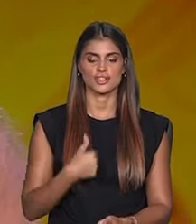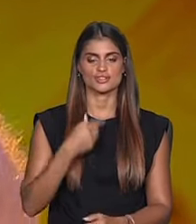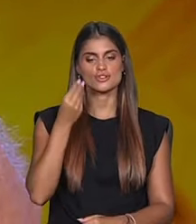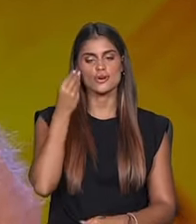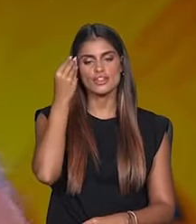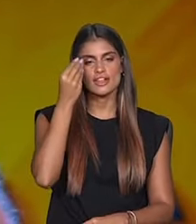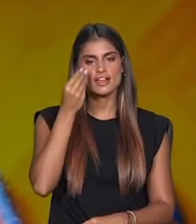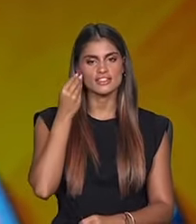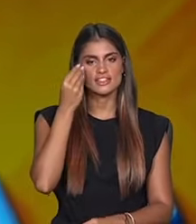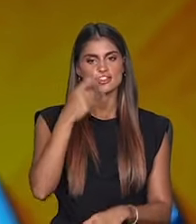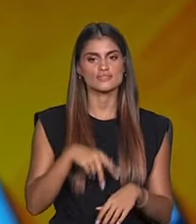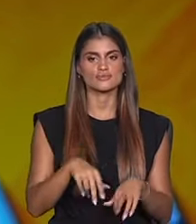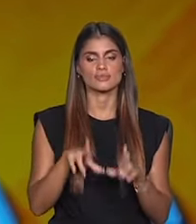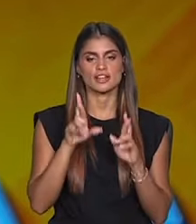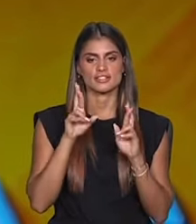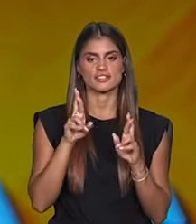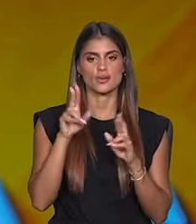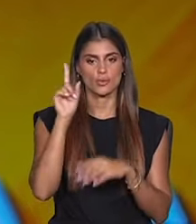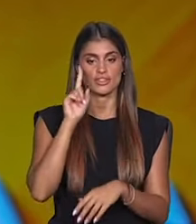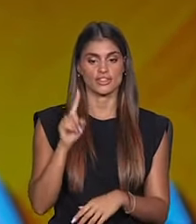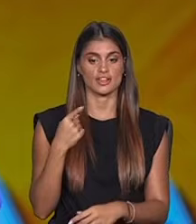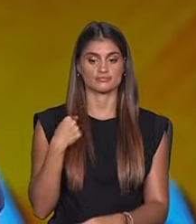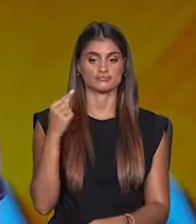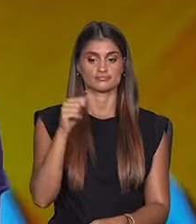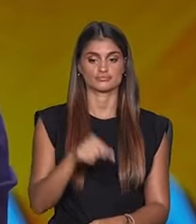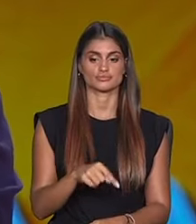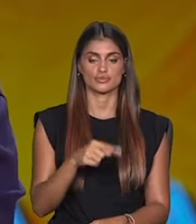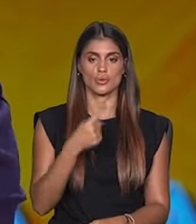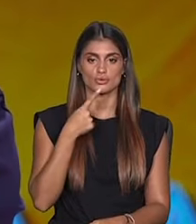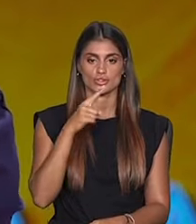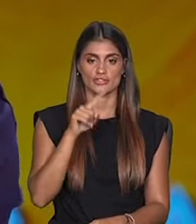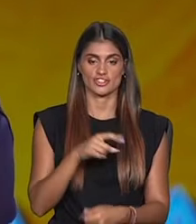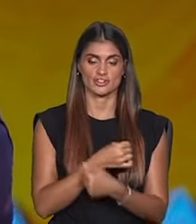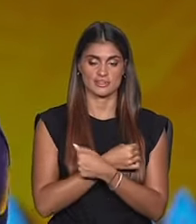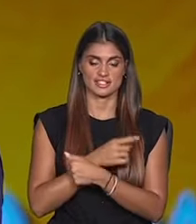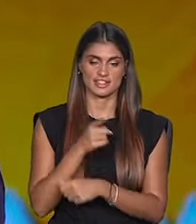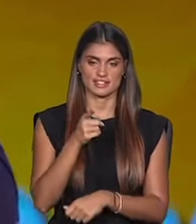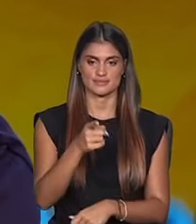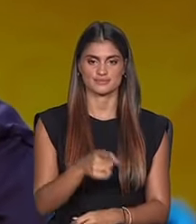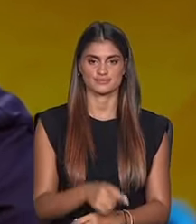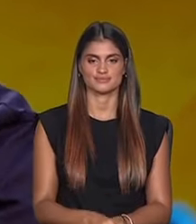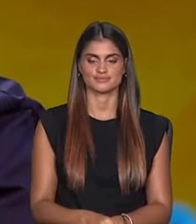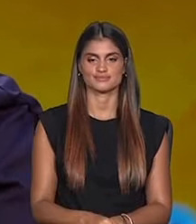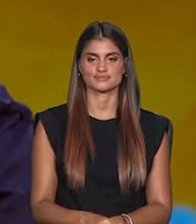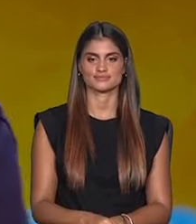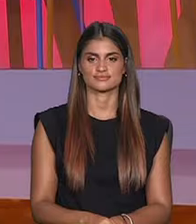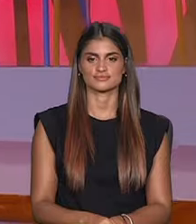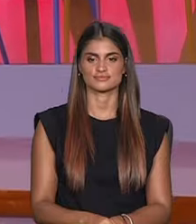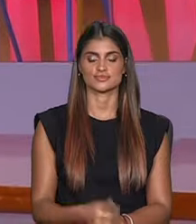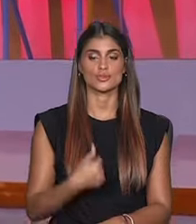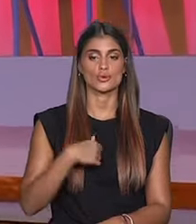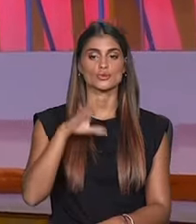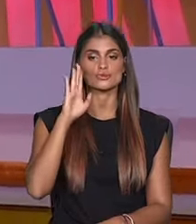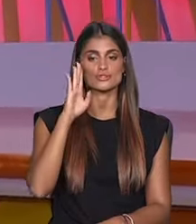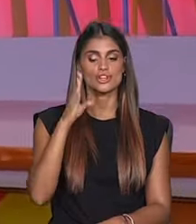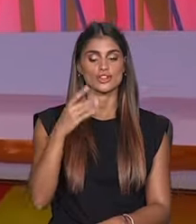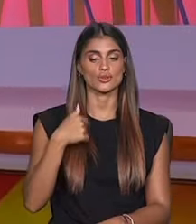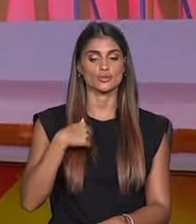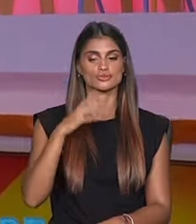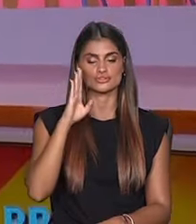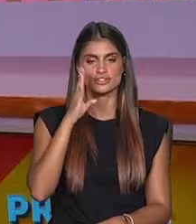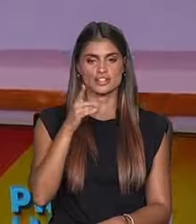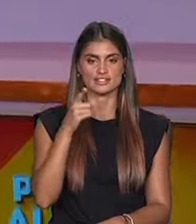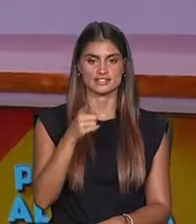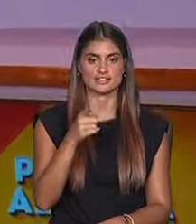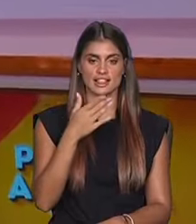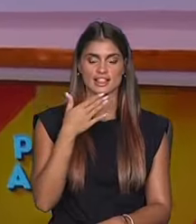a saudade e a esperança de um dia voltar para te abraçar. Eu